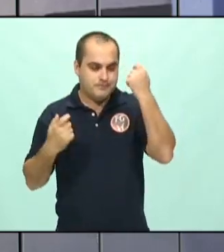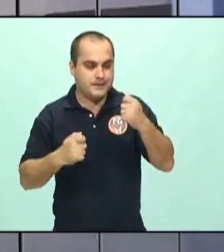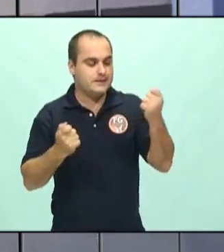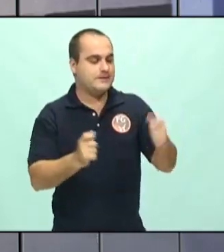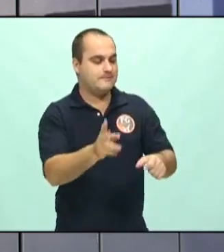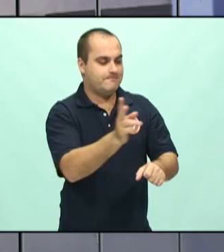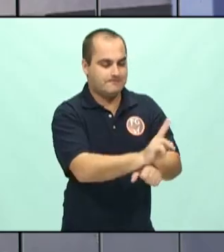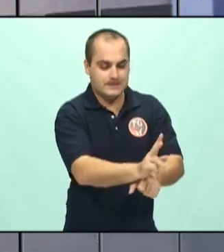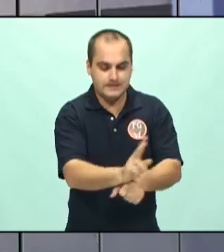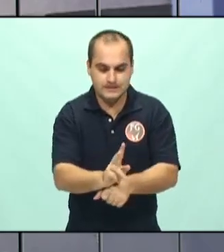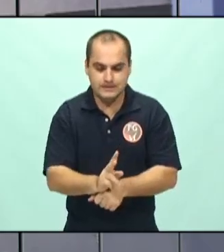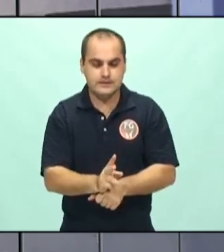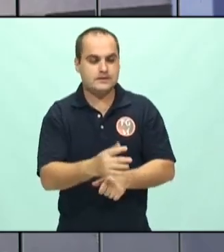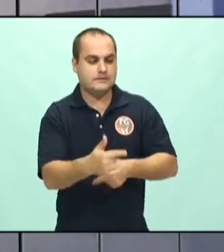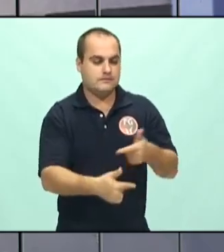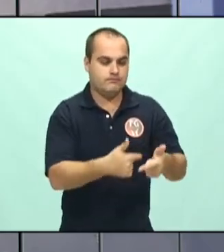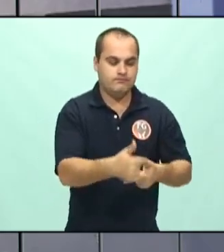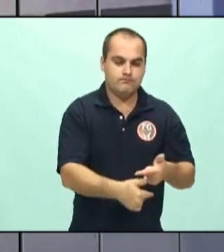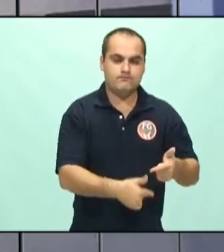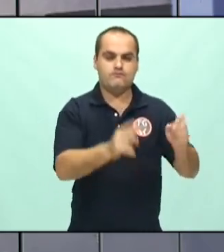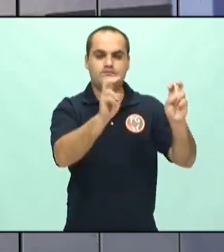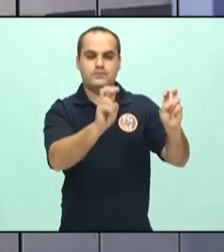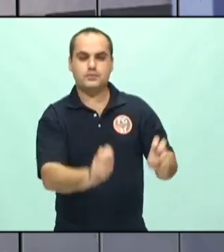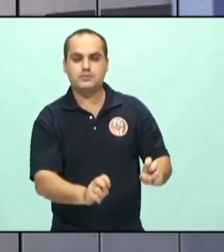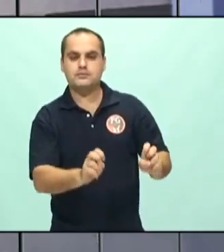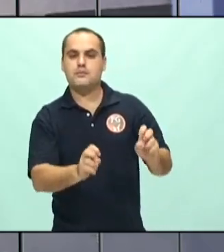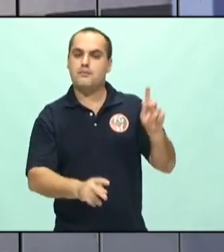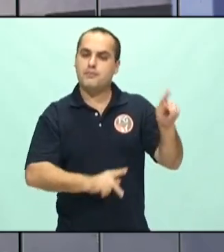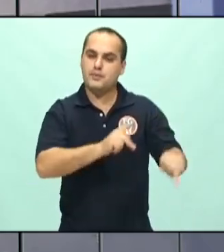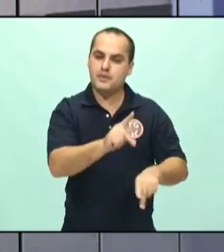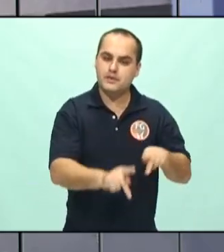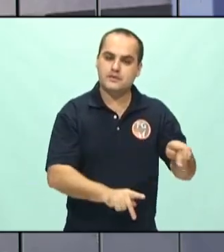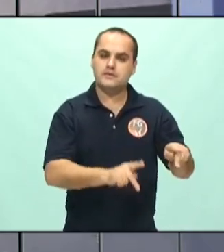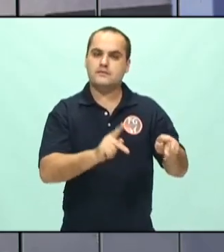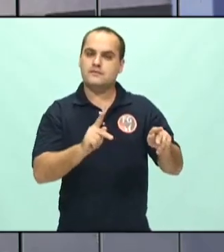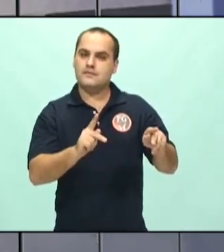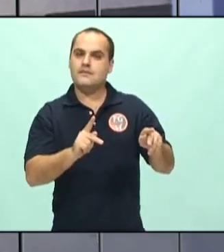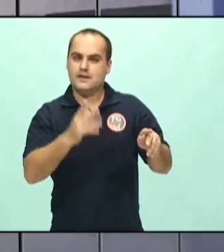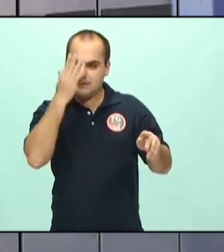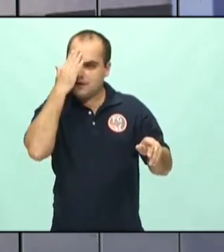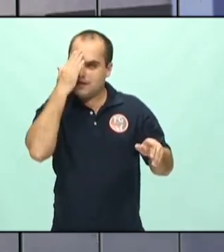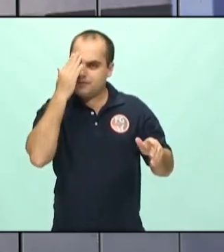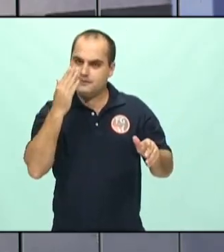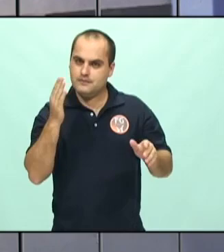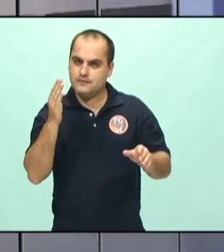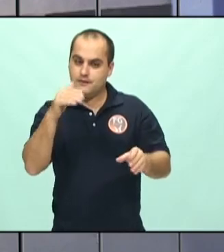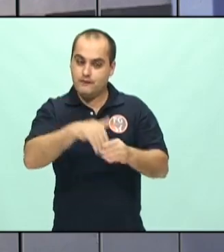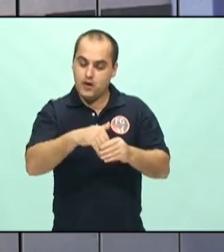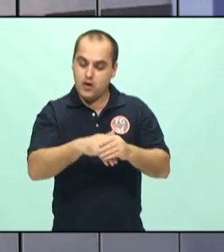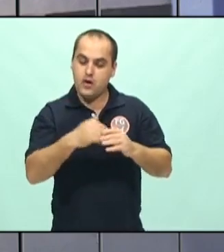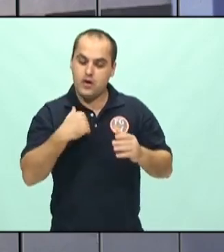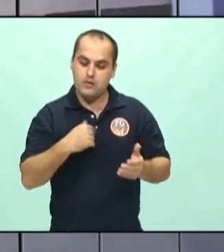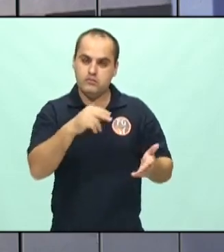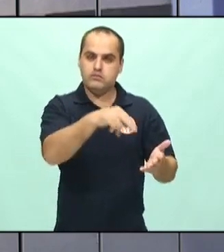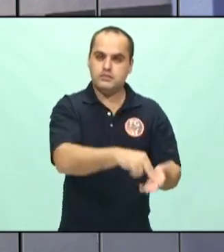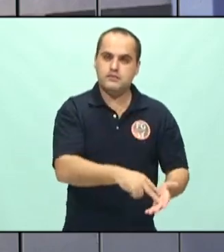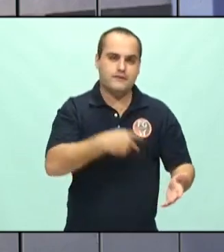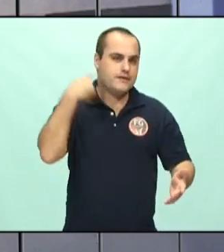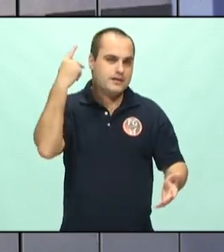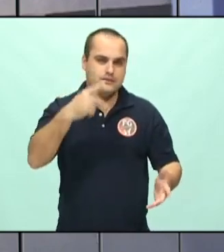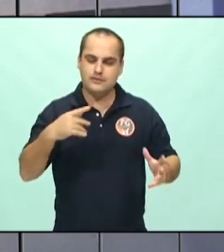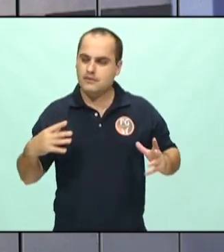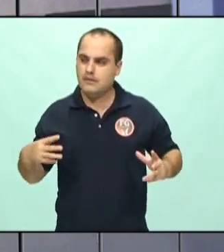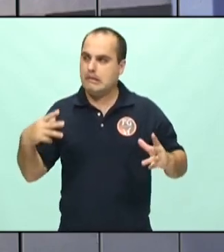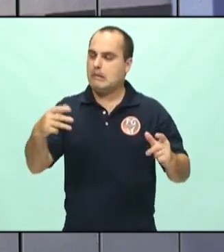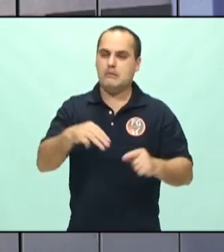e trabalhar pra o povo que me colocou aqui dentro e isso o vereador de todo o município então é